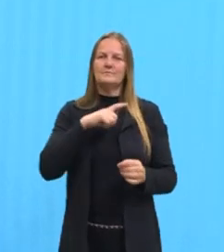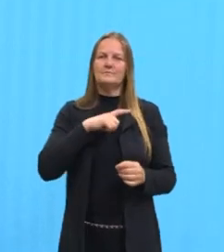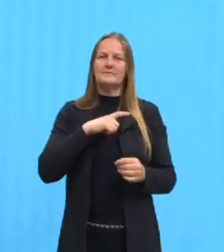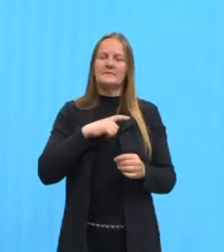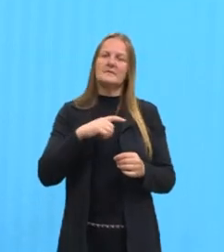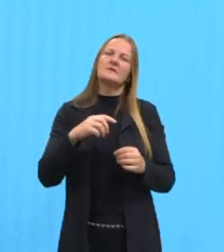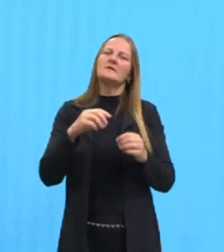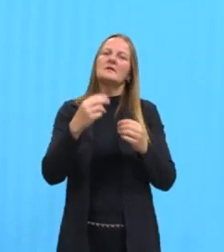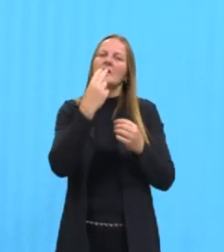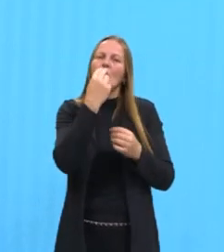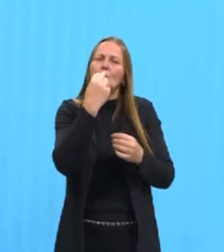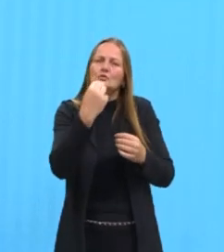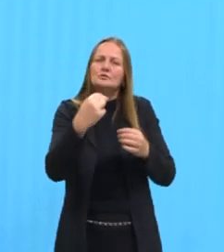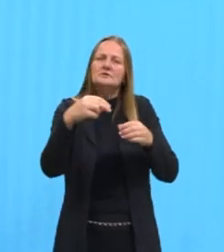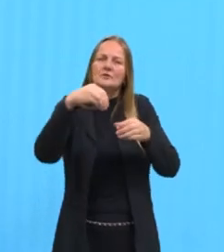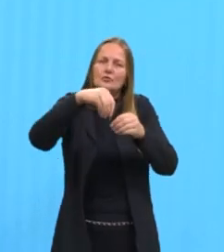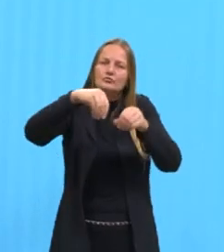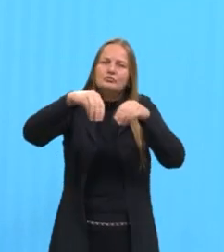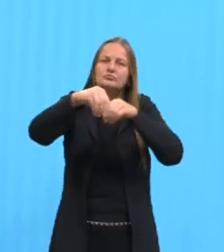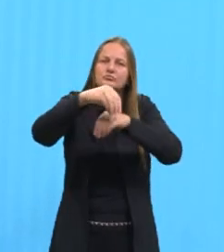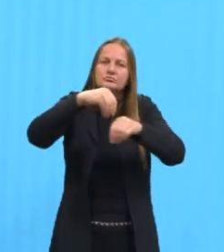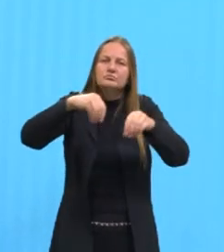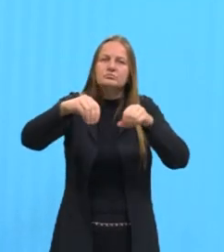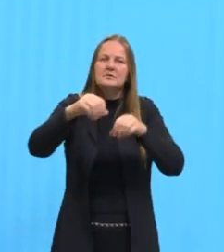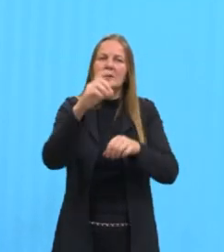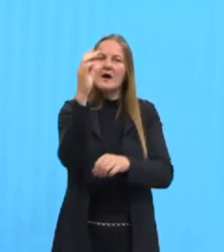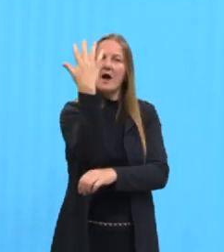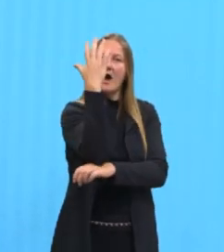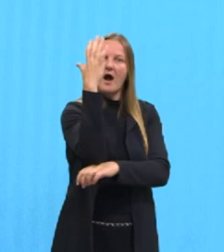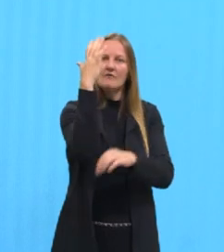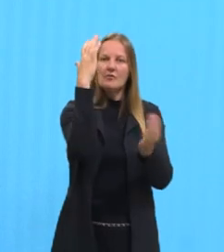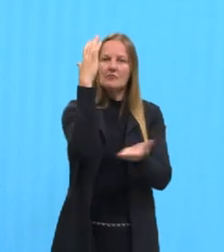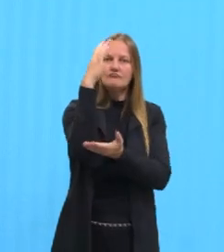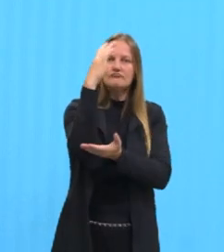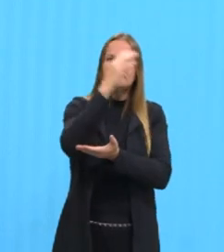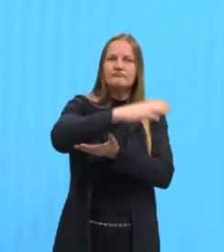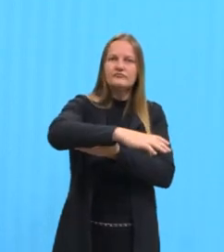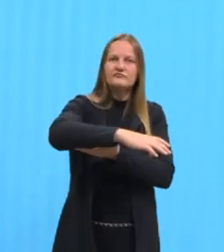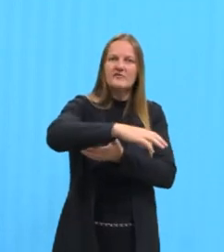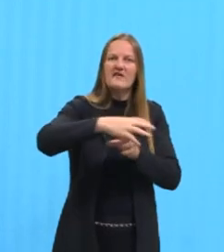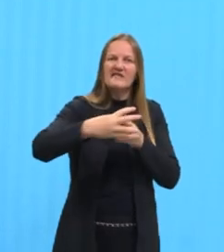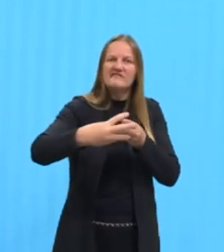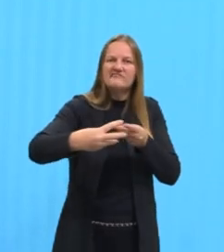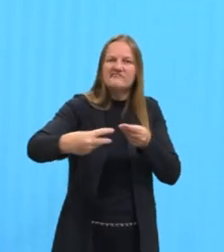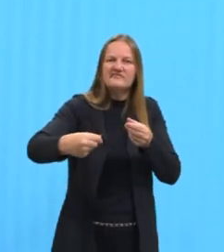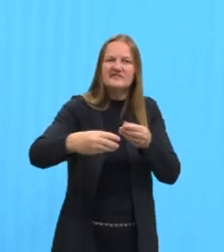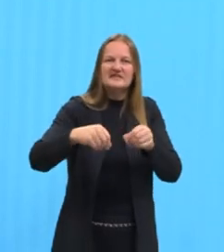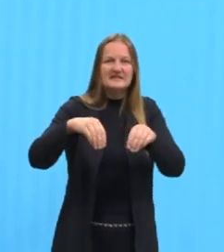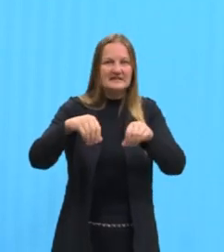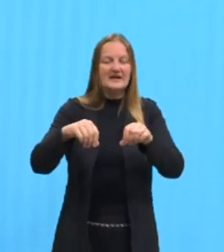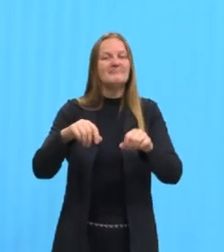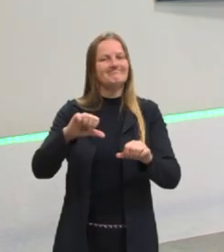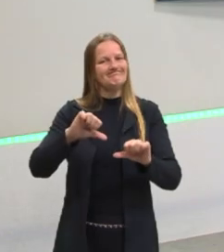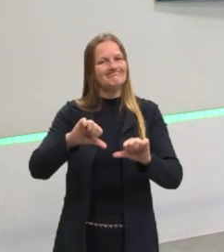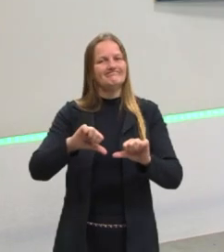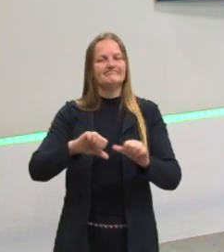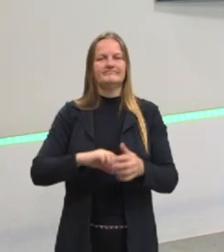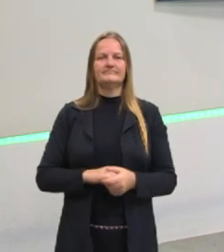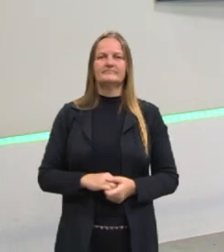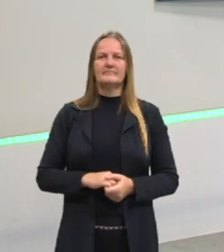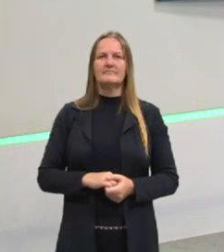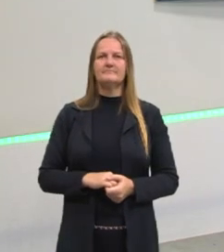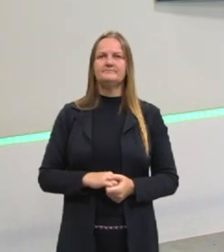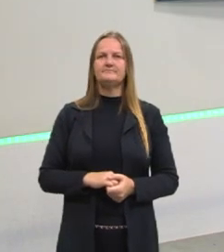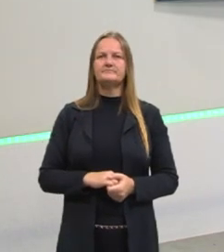a essa Floresta acaba tendo solo muito muito ruim eu trago para vocês aqui